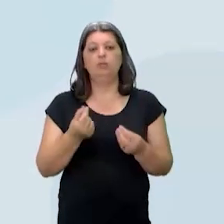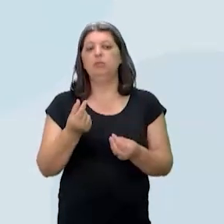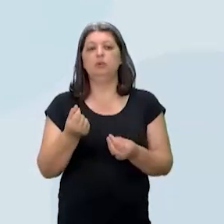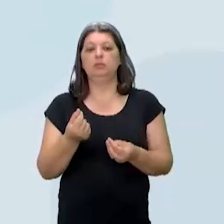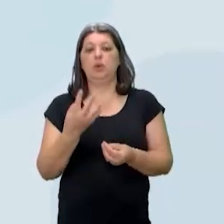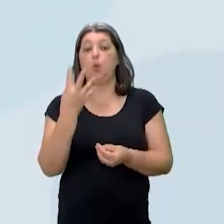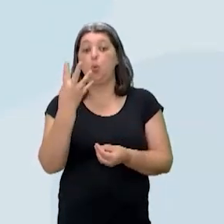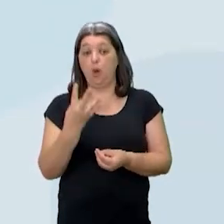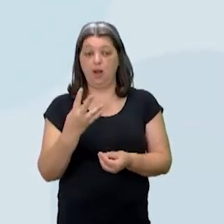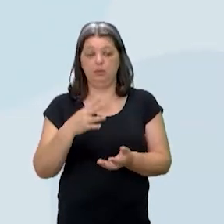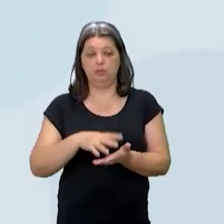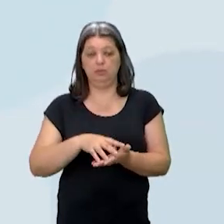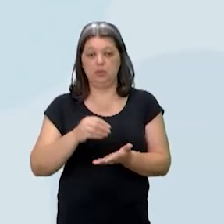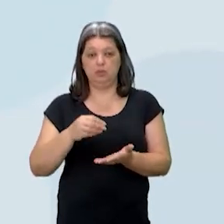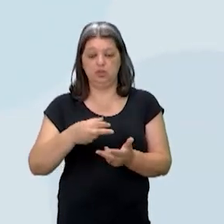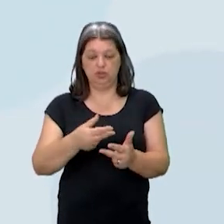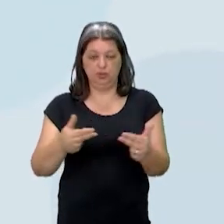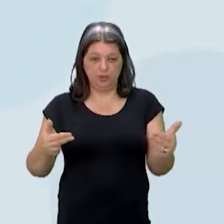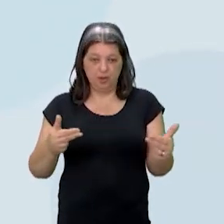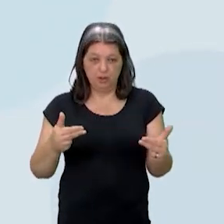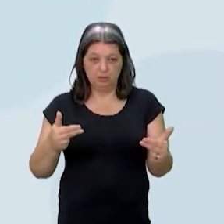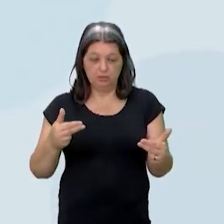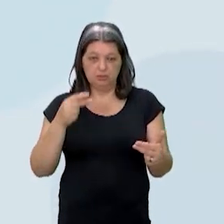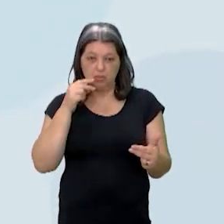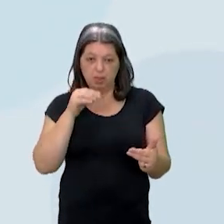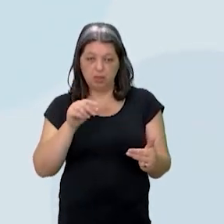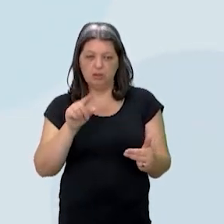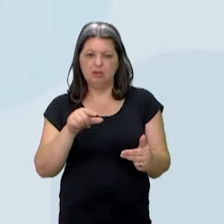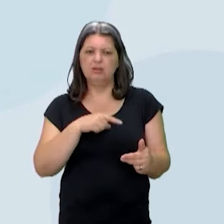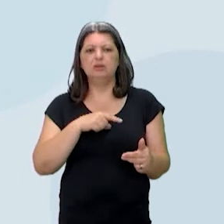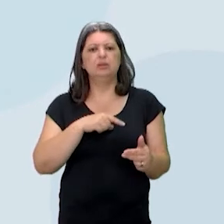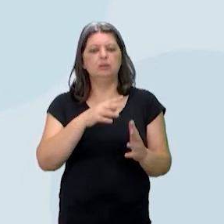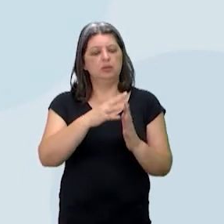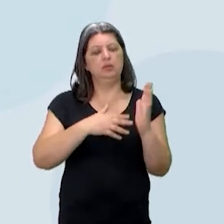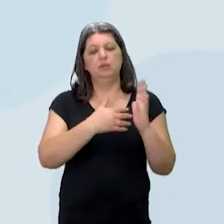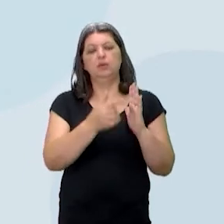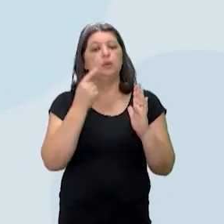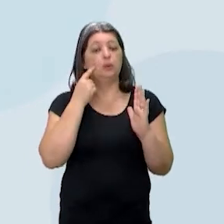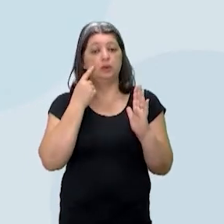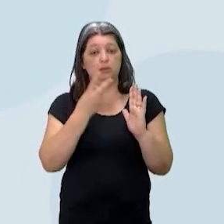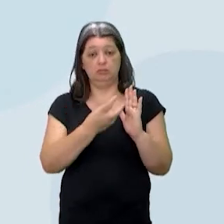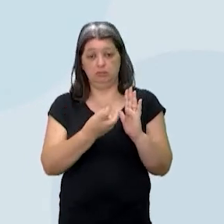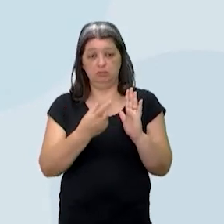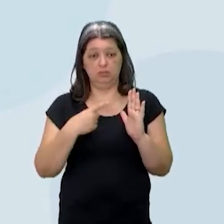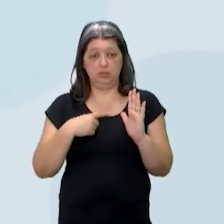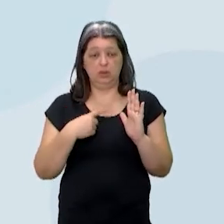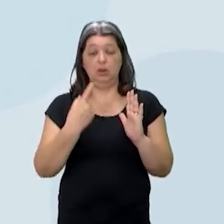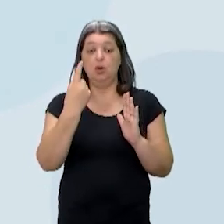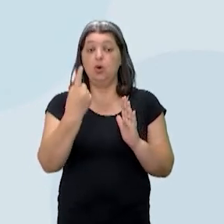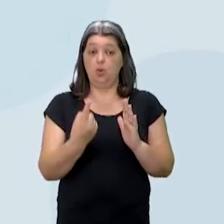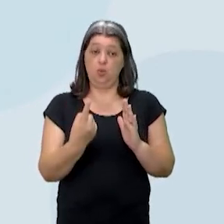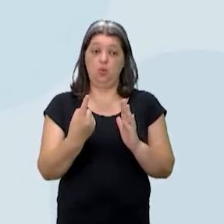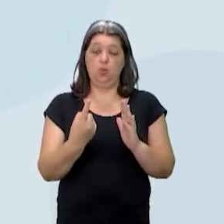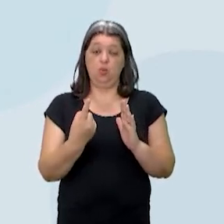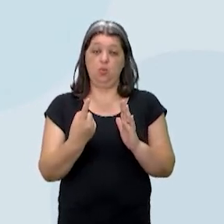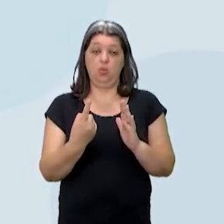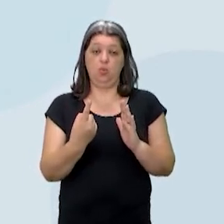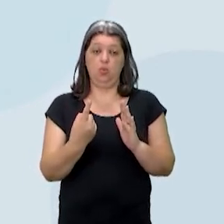4 salgadinhos? Então, eu olho para essa tabela e verifico algumas coisas. Eu sei, por exemplo, que um salgadinho